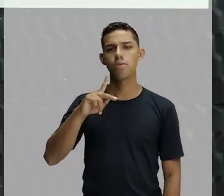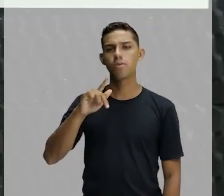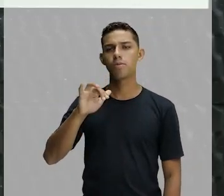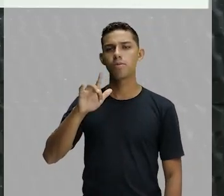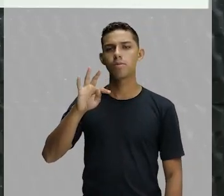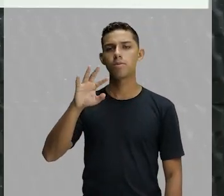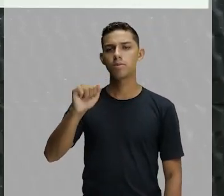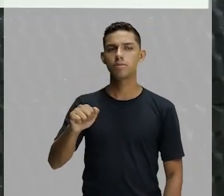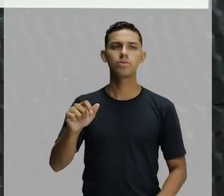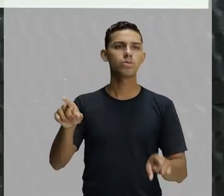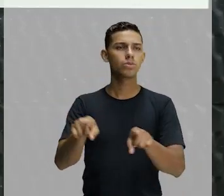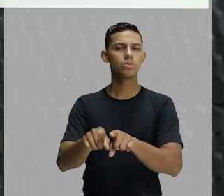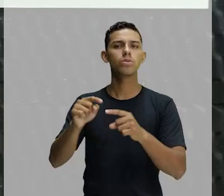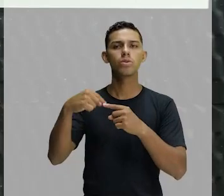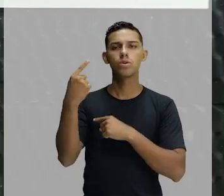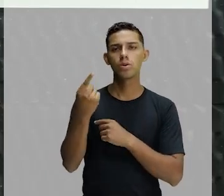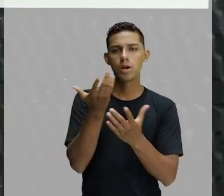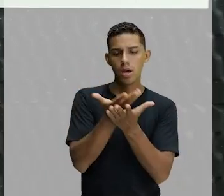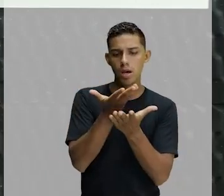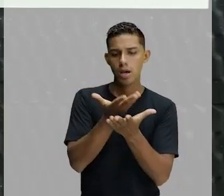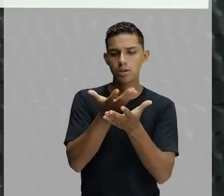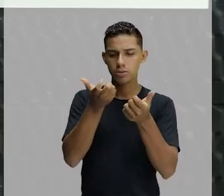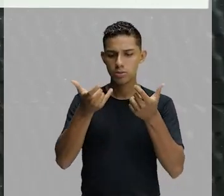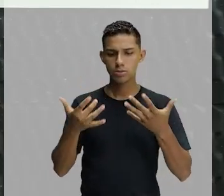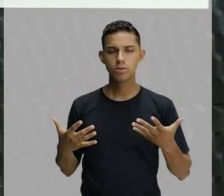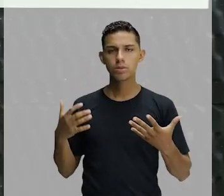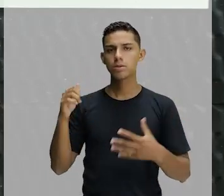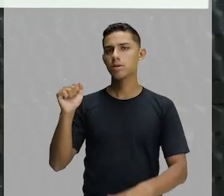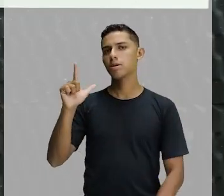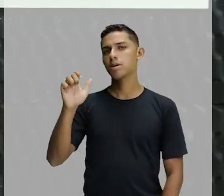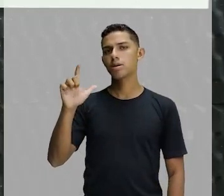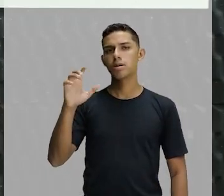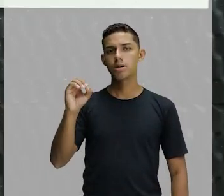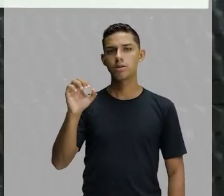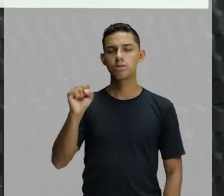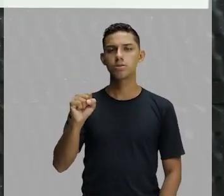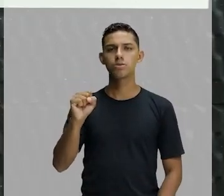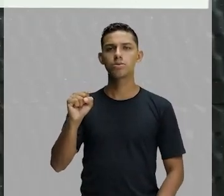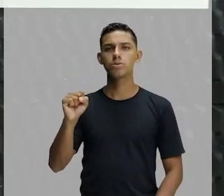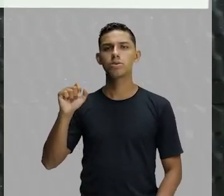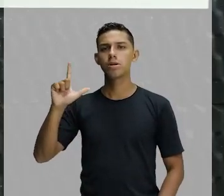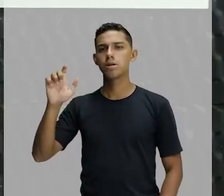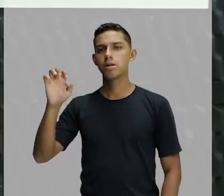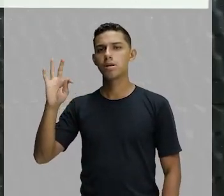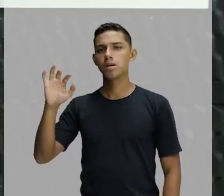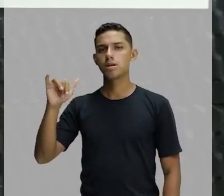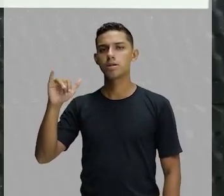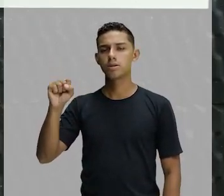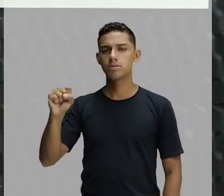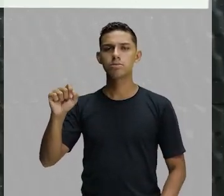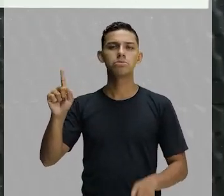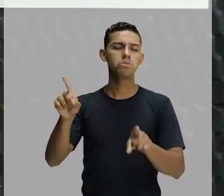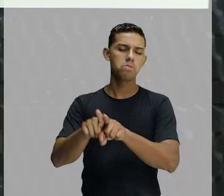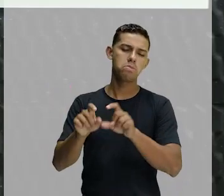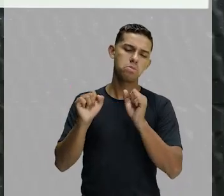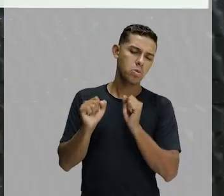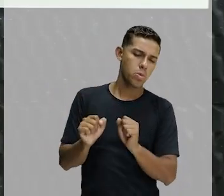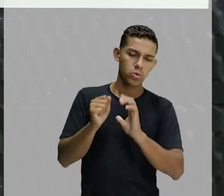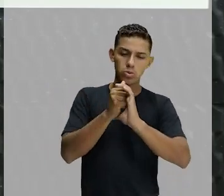próximas aulas que vai falar sobre alelos letais, que são alelos que podem gerar